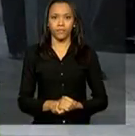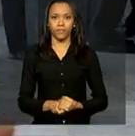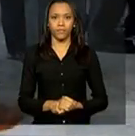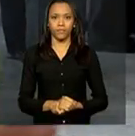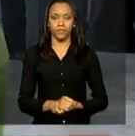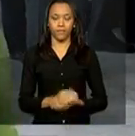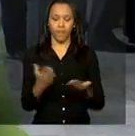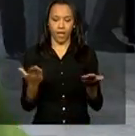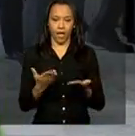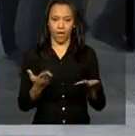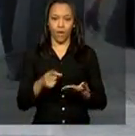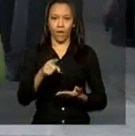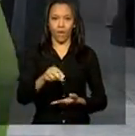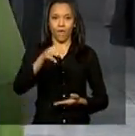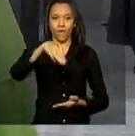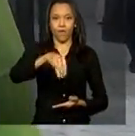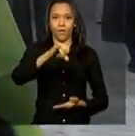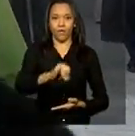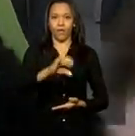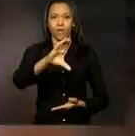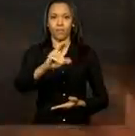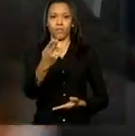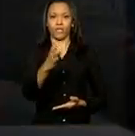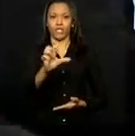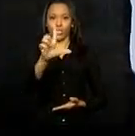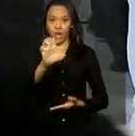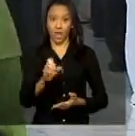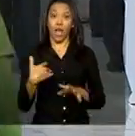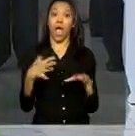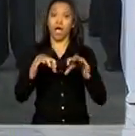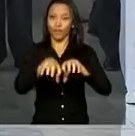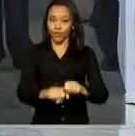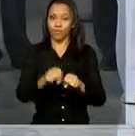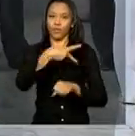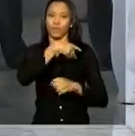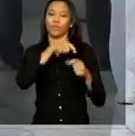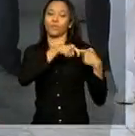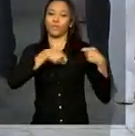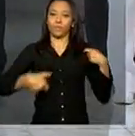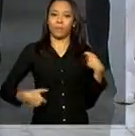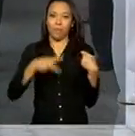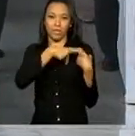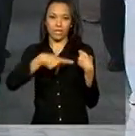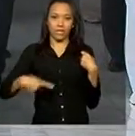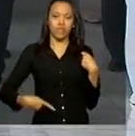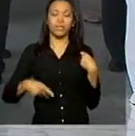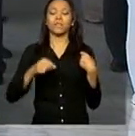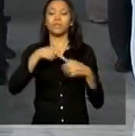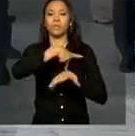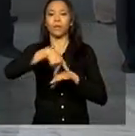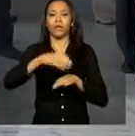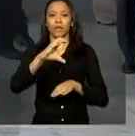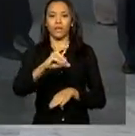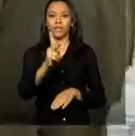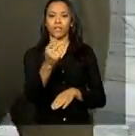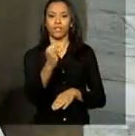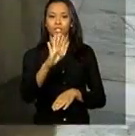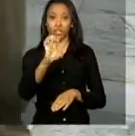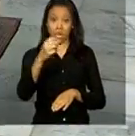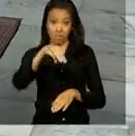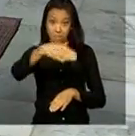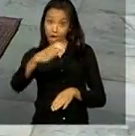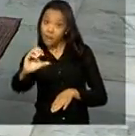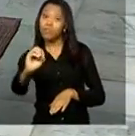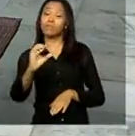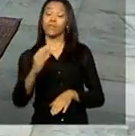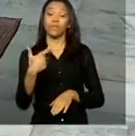A Michelle Bachelet assumiu a presidência do Chile para um segundo mandato em março de 2013. E ela já havia governado o